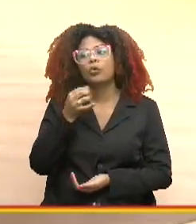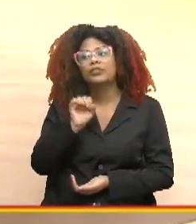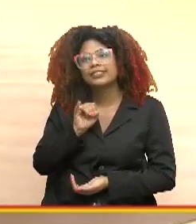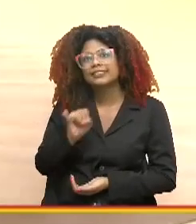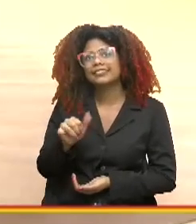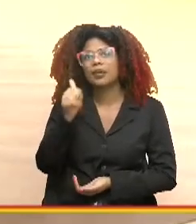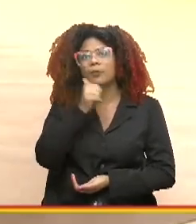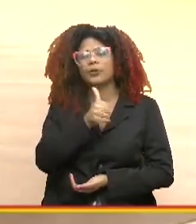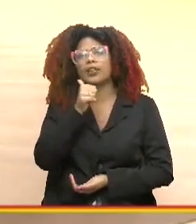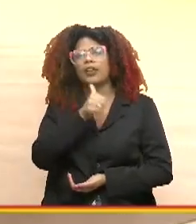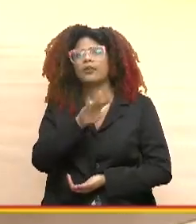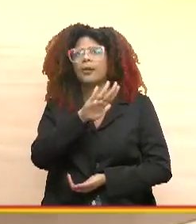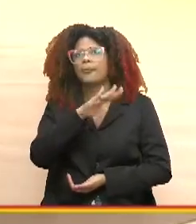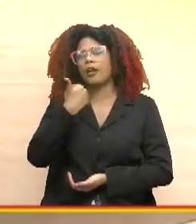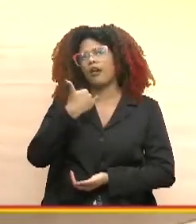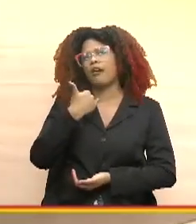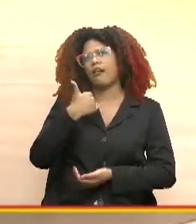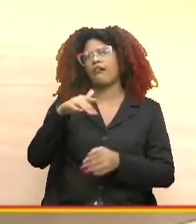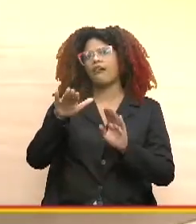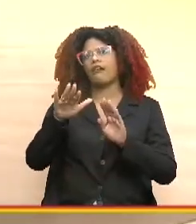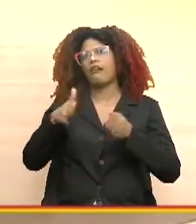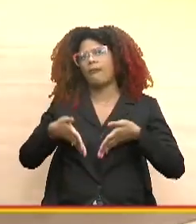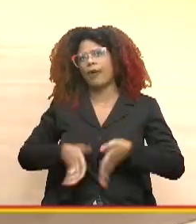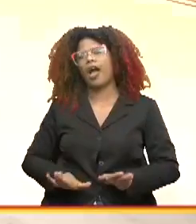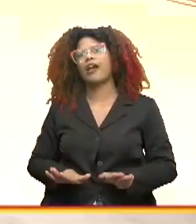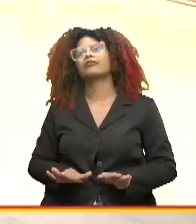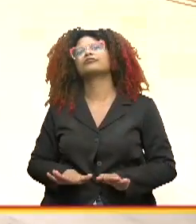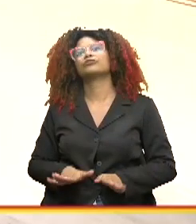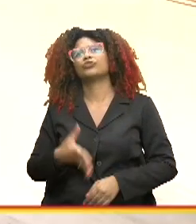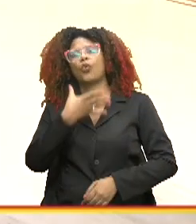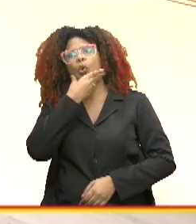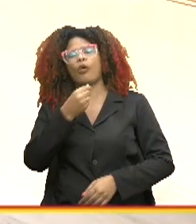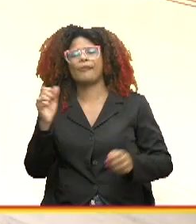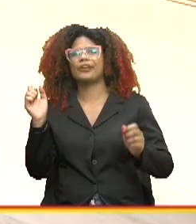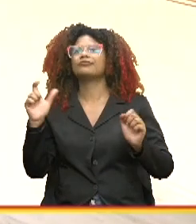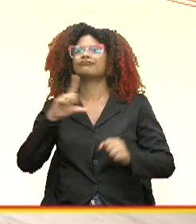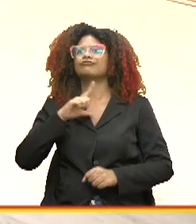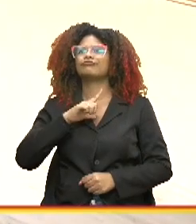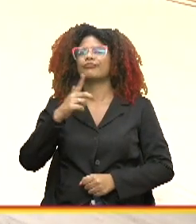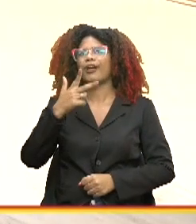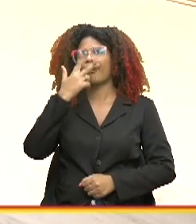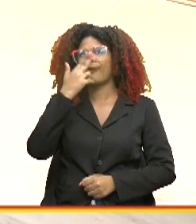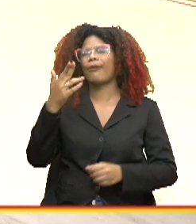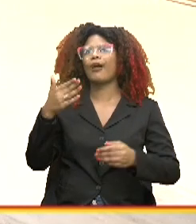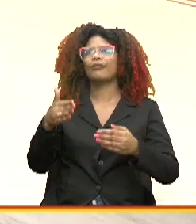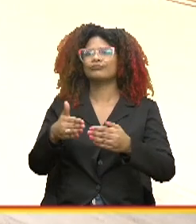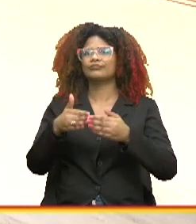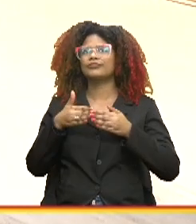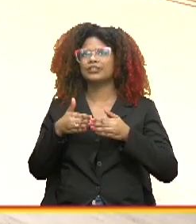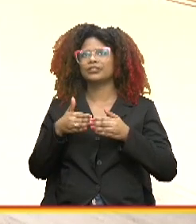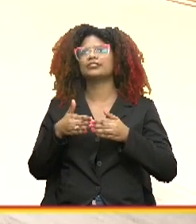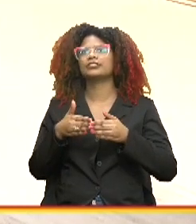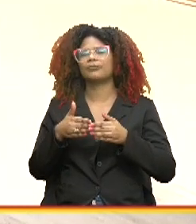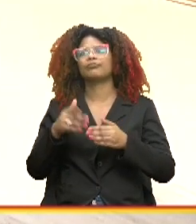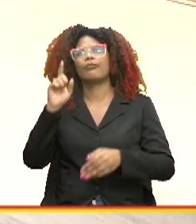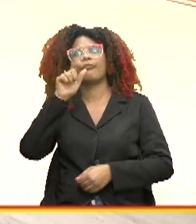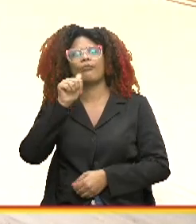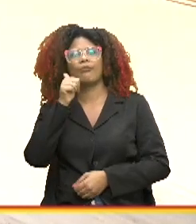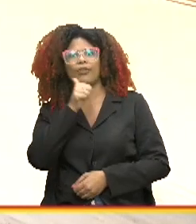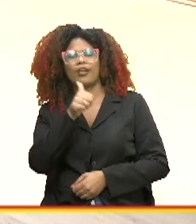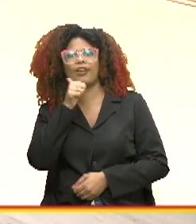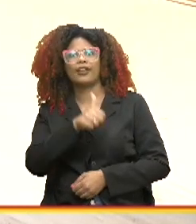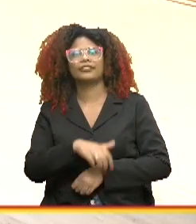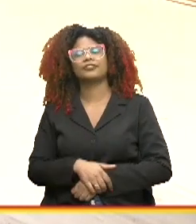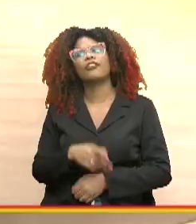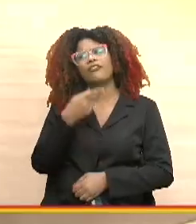a falecer no parto o homem tinha um mesmo direito de licença que a mãe dizem que eu fui o primeiro a usar essa